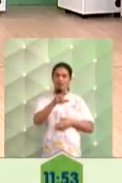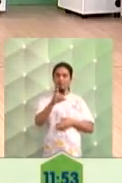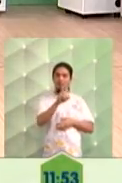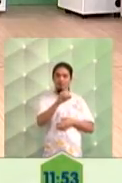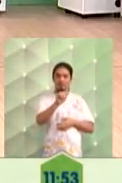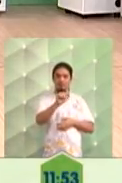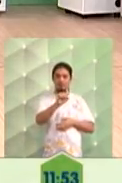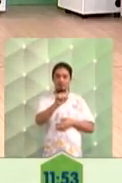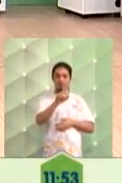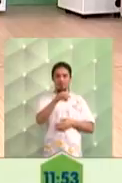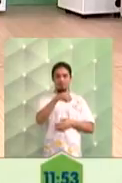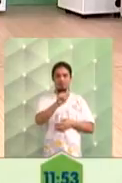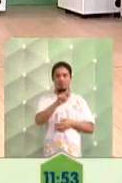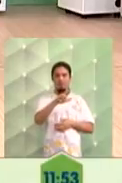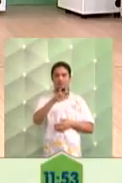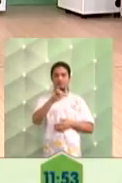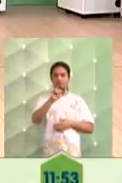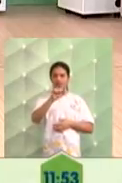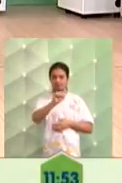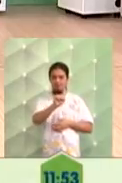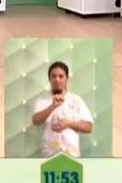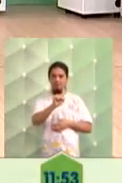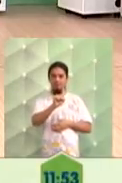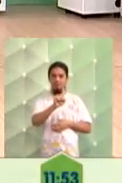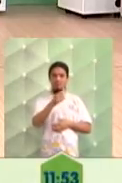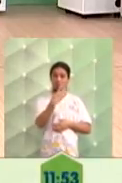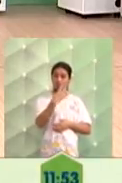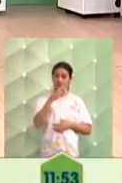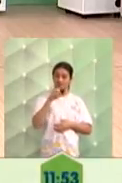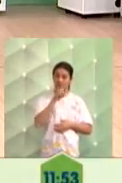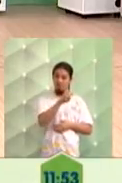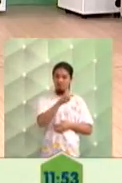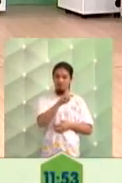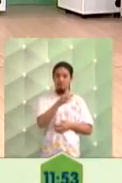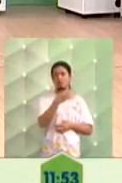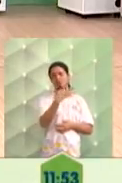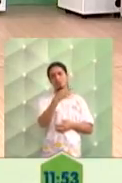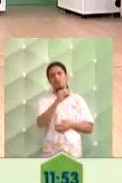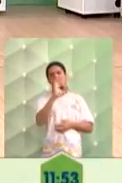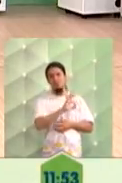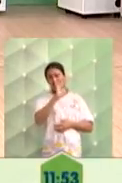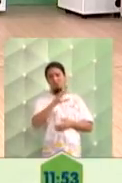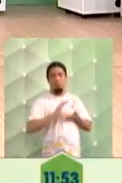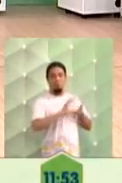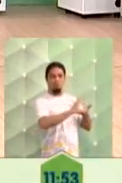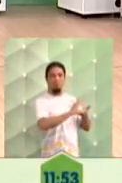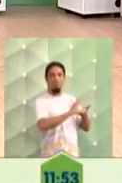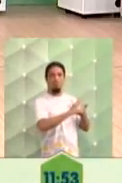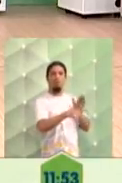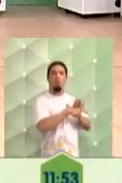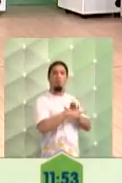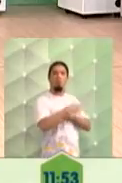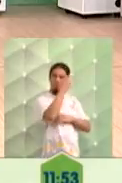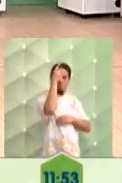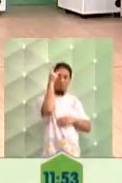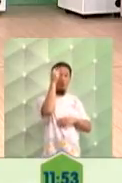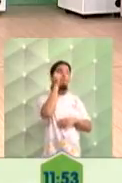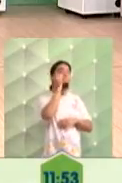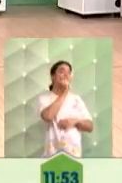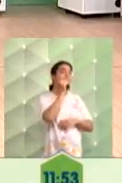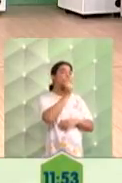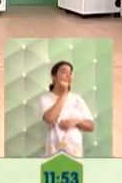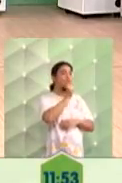mais 4 mil. Que levou mais 4 mil reais, 40%. Isso. Esse lar que cuida das mulheres portadoras de câncer, principalmente mulheres que vêm do interior